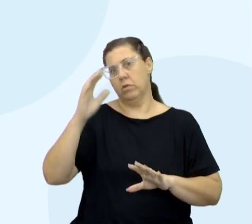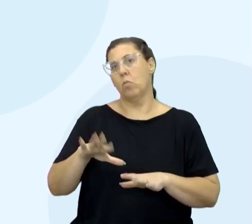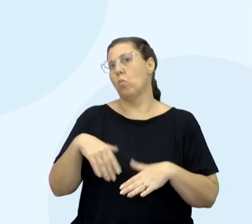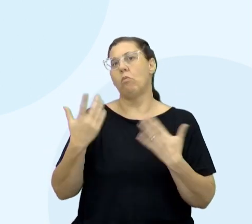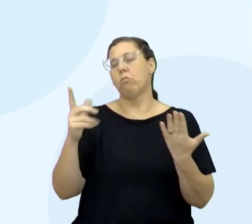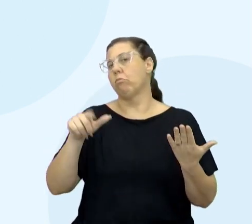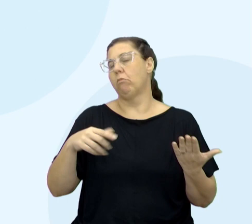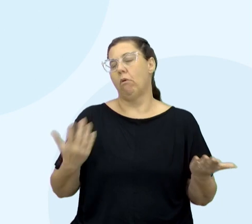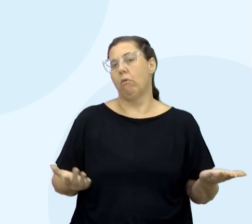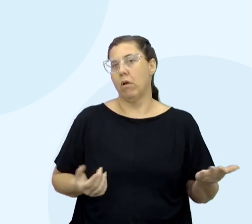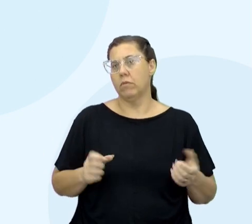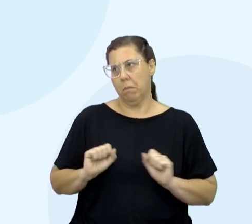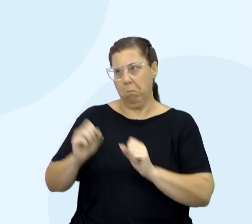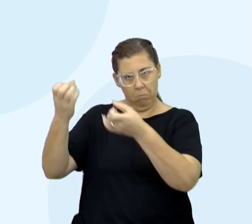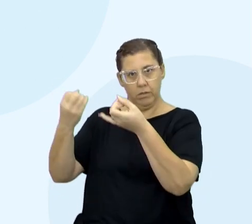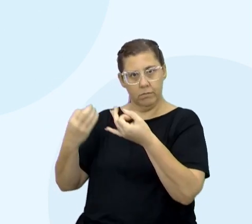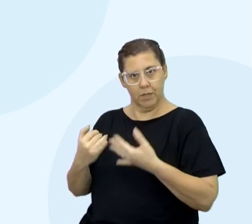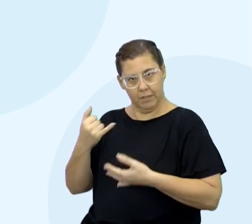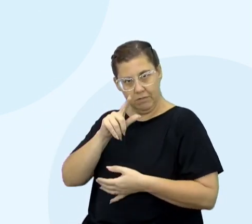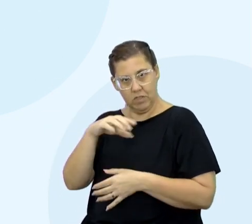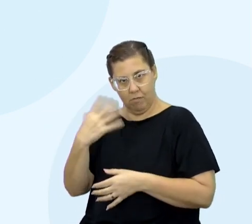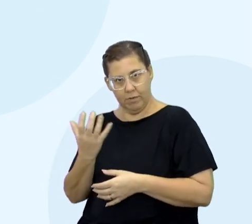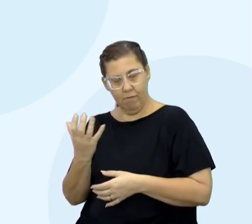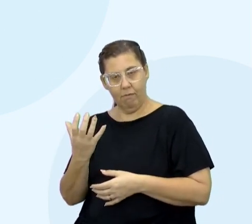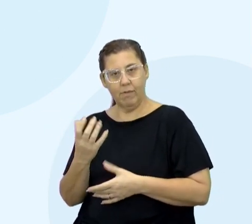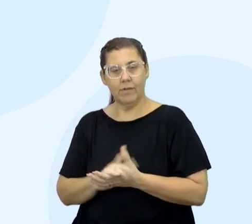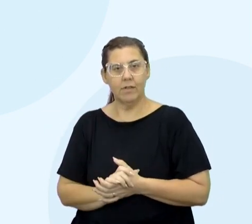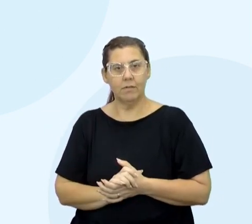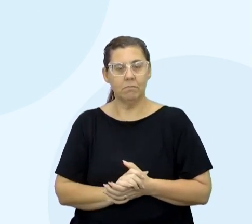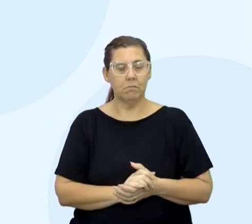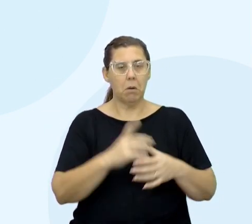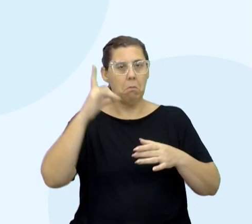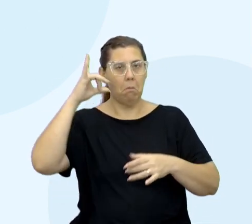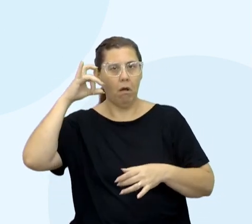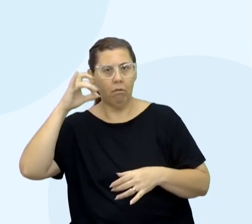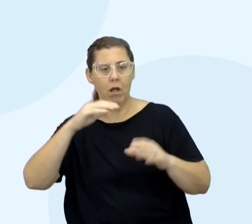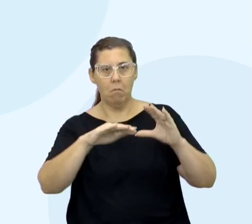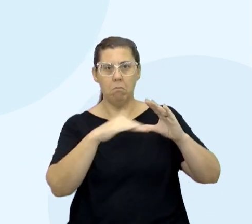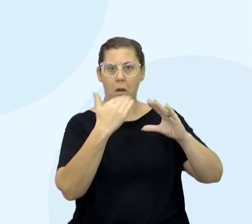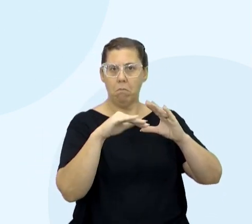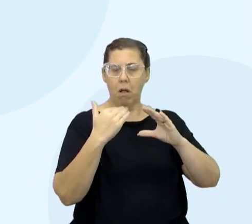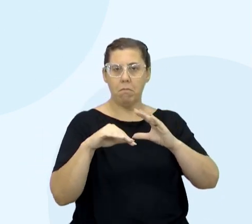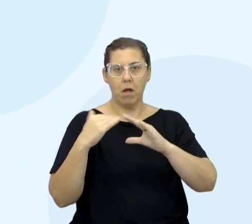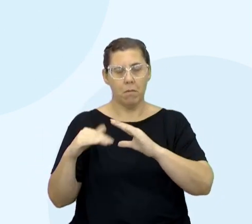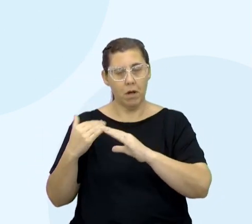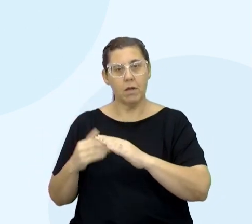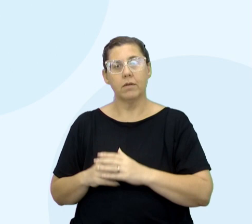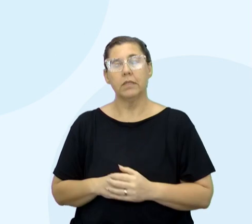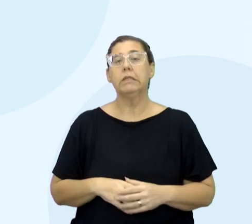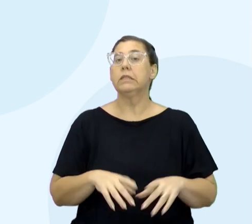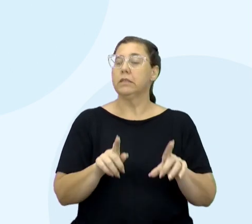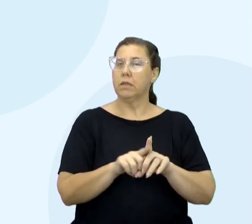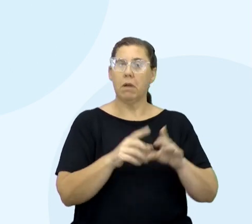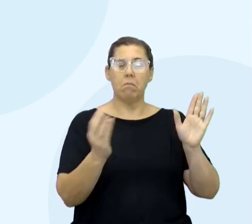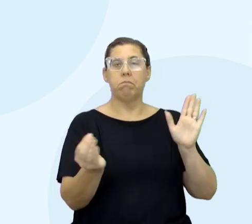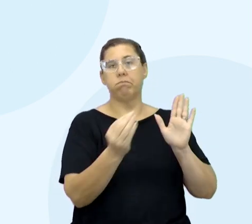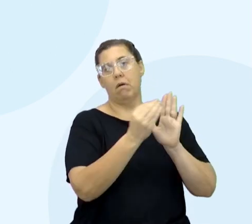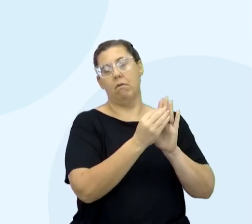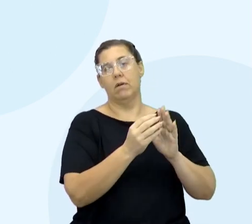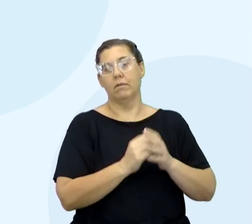você pode me contar se você quiser. Pelo Instagram, você pode mandar um direct e me contar. E colocar lá,